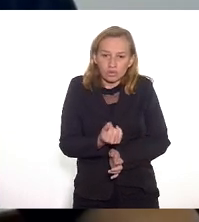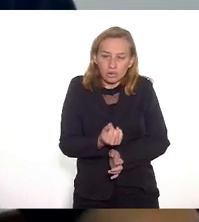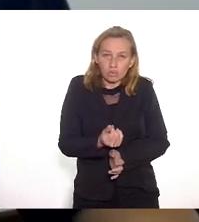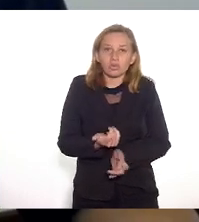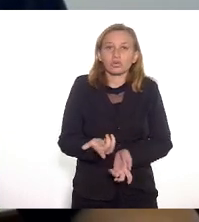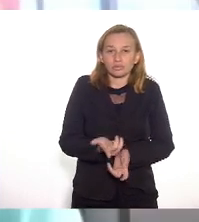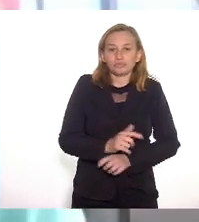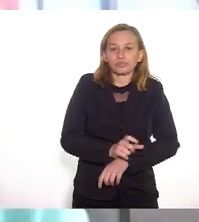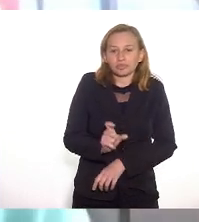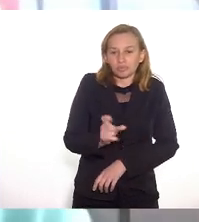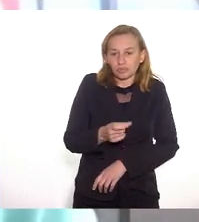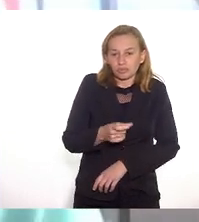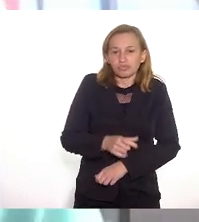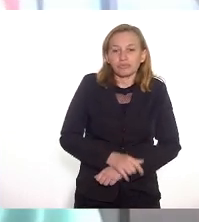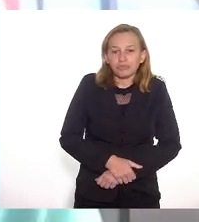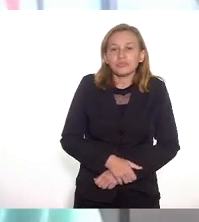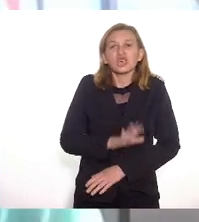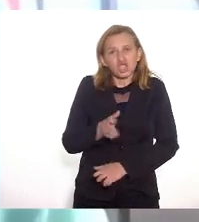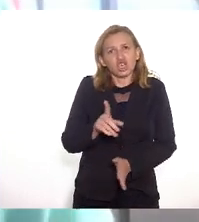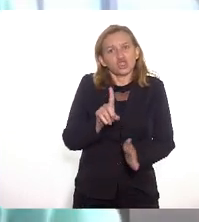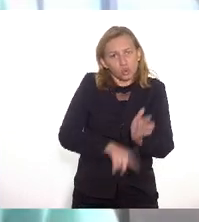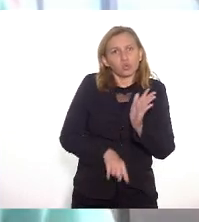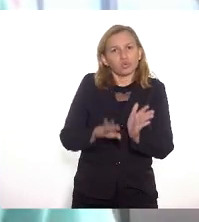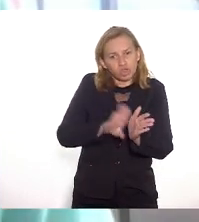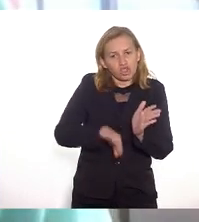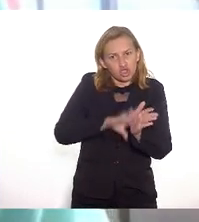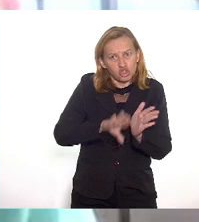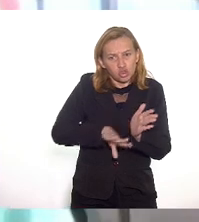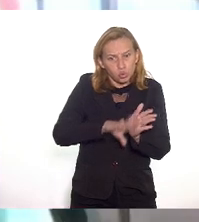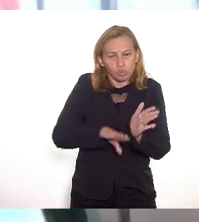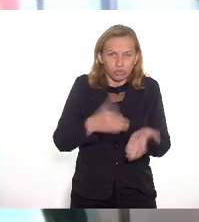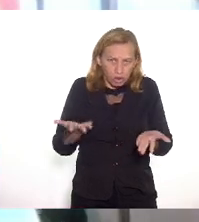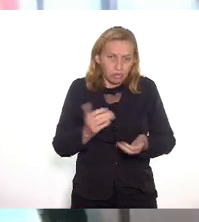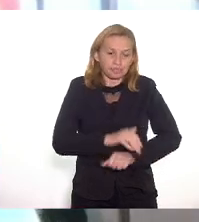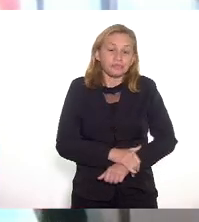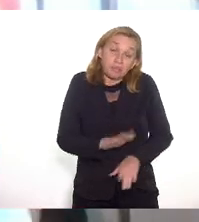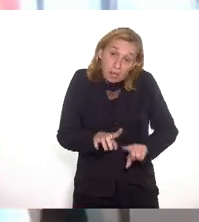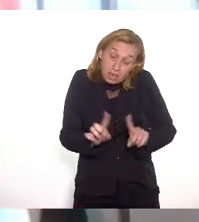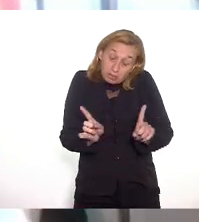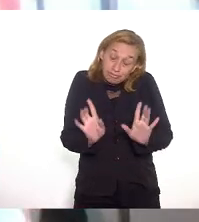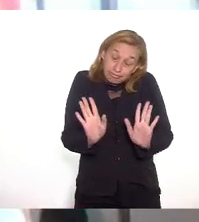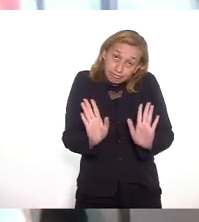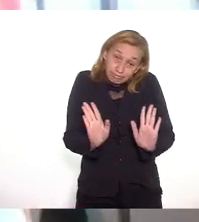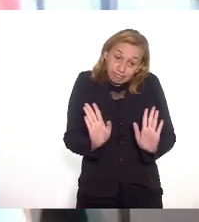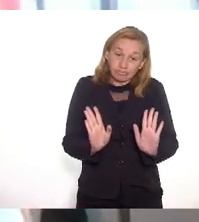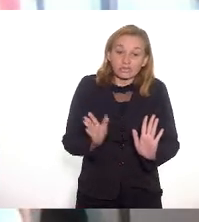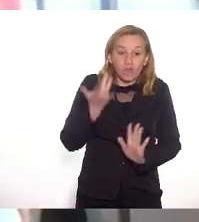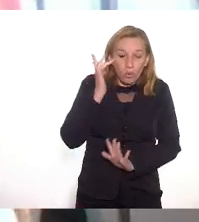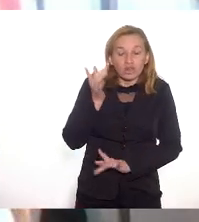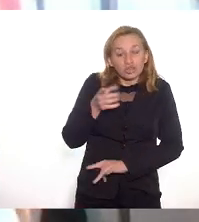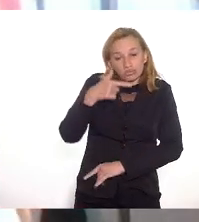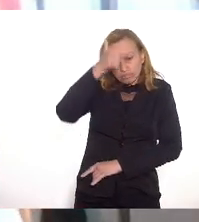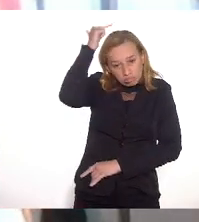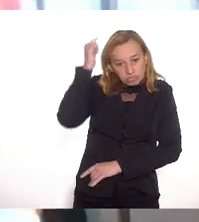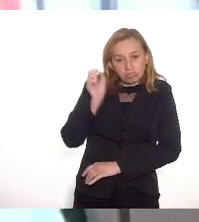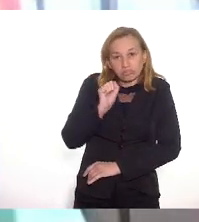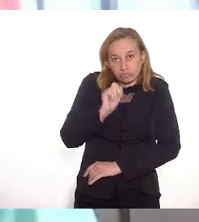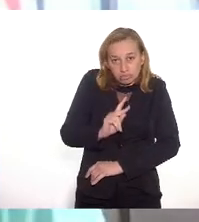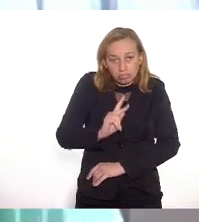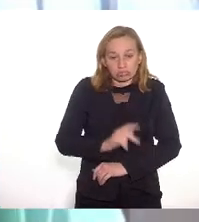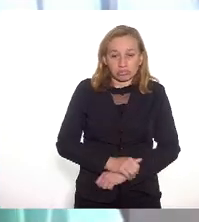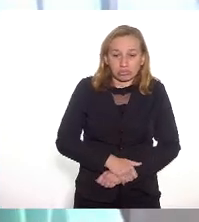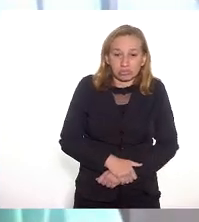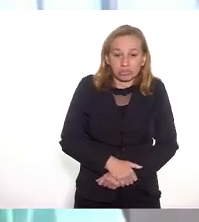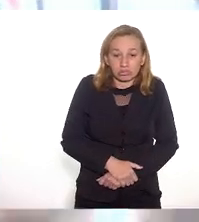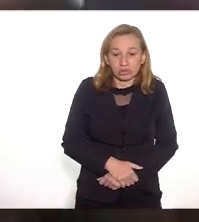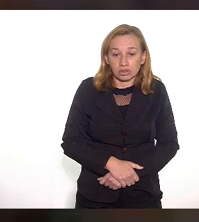É nessa fase aqui. A gente está falando já de desconto, né? Desconto nunca é a maior. Mas tudo bem, eu acho que o Luiz Paulo tem razão. Até porque o